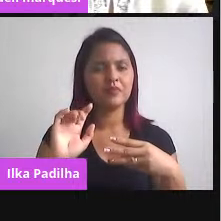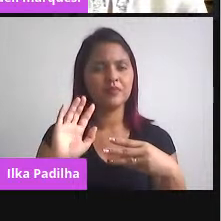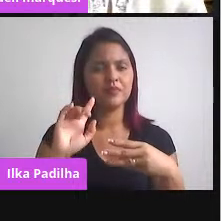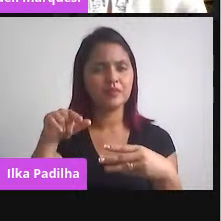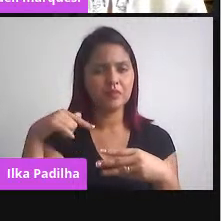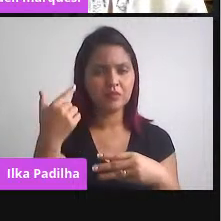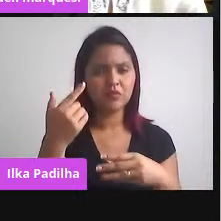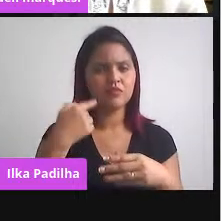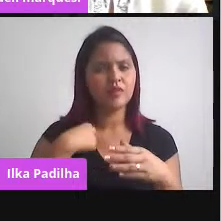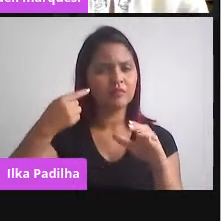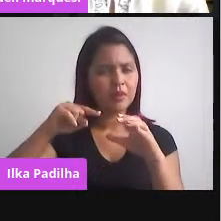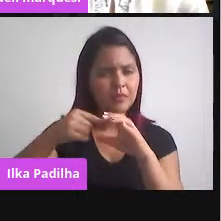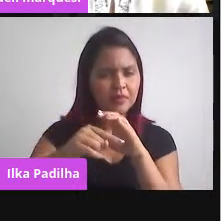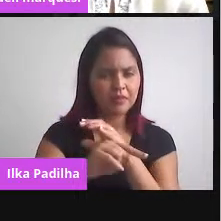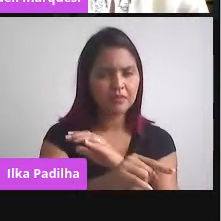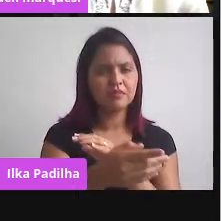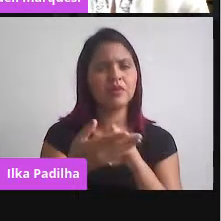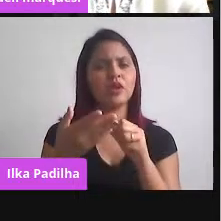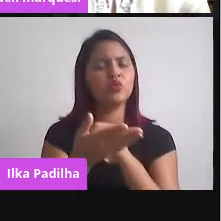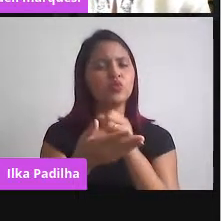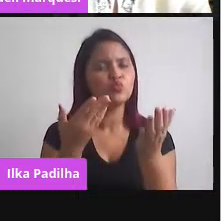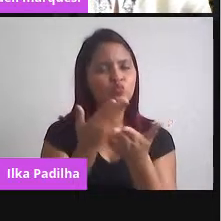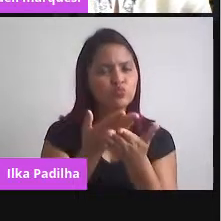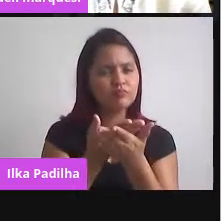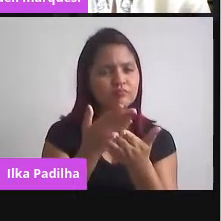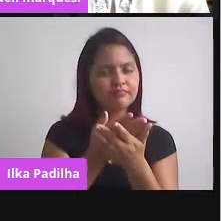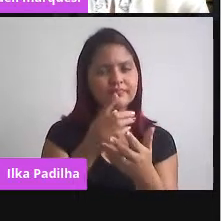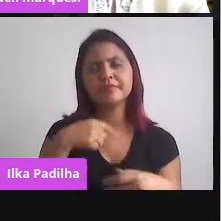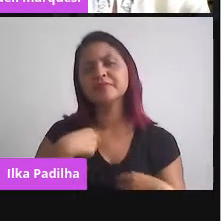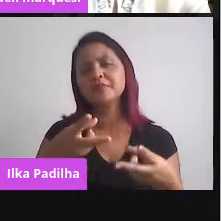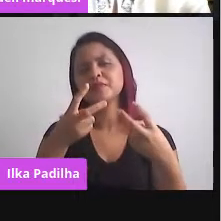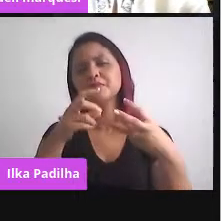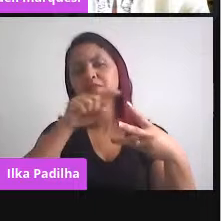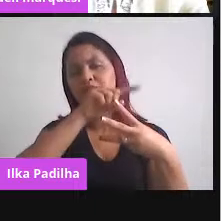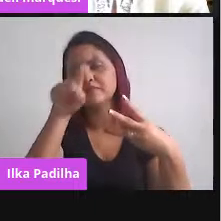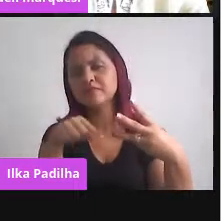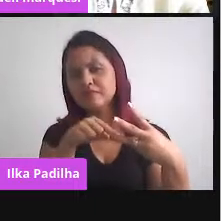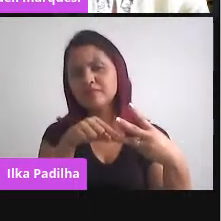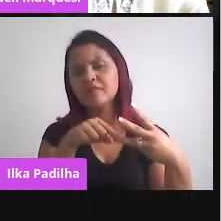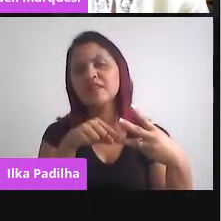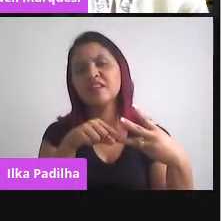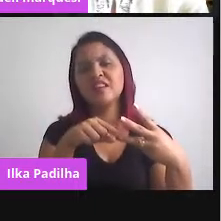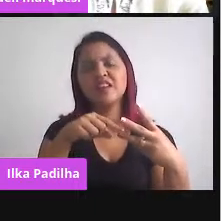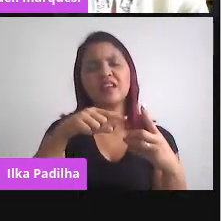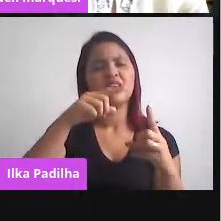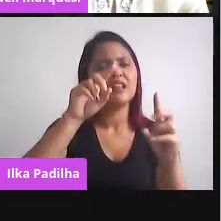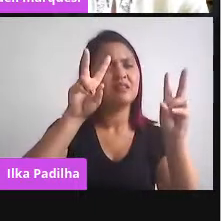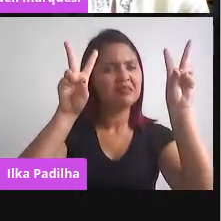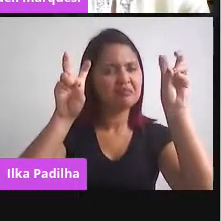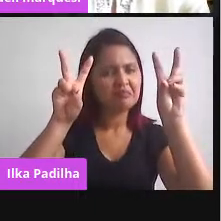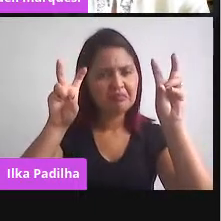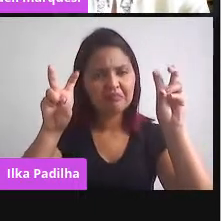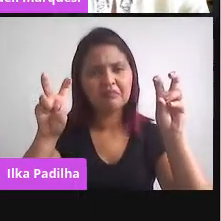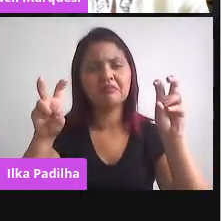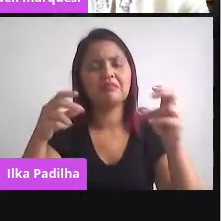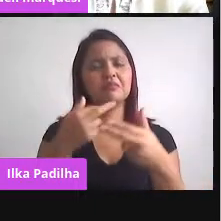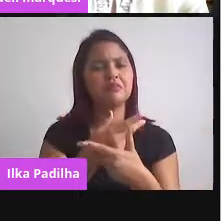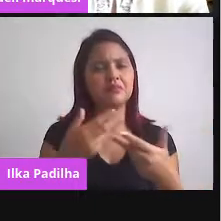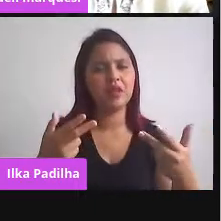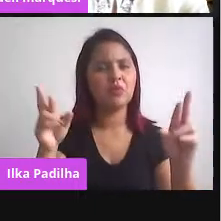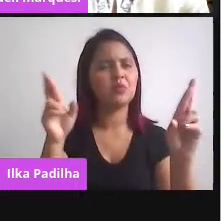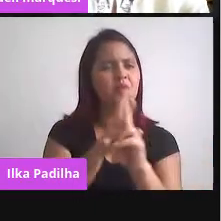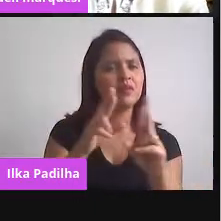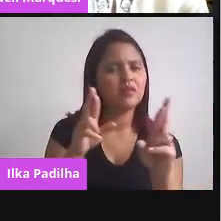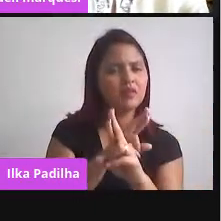Adam, aí de 2011, eu vi que essas operações que ele traz de tematização, aspectualização,